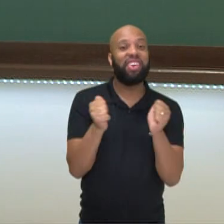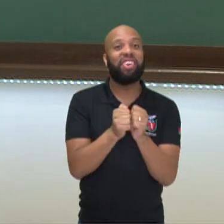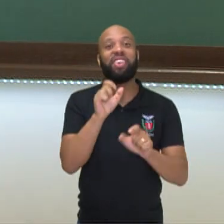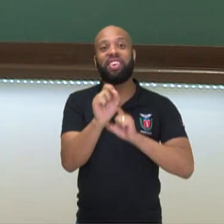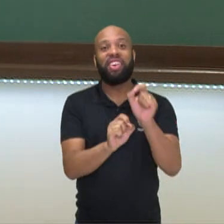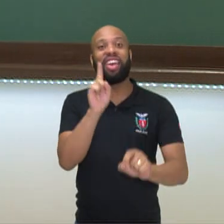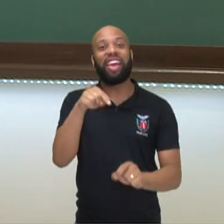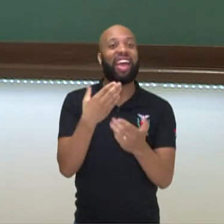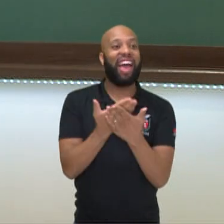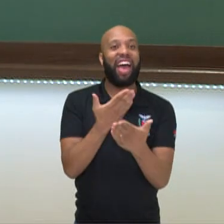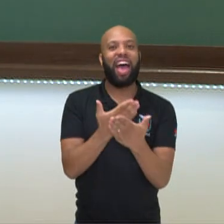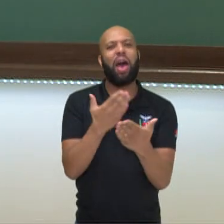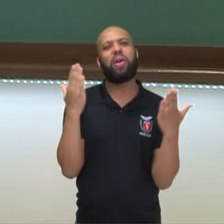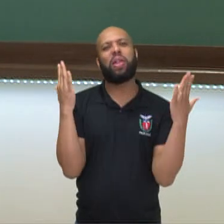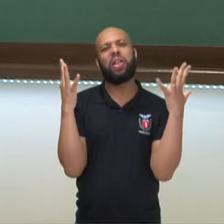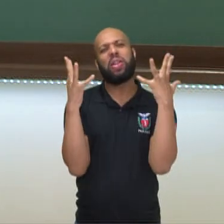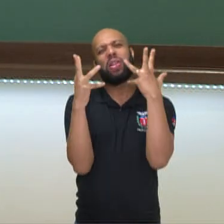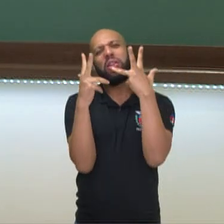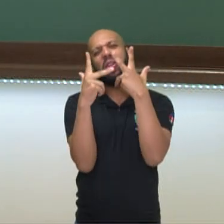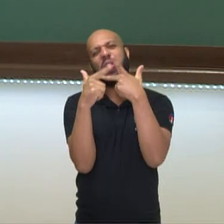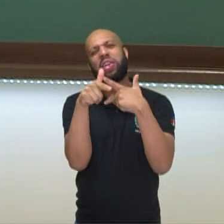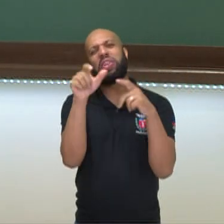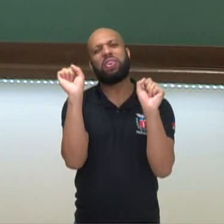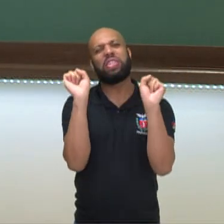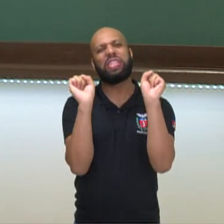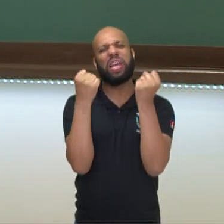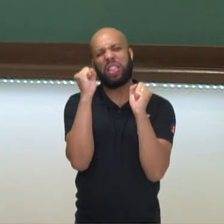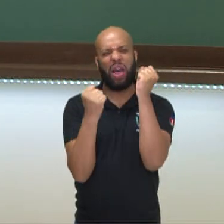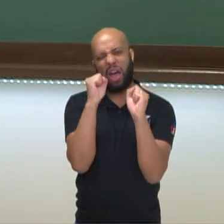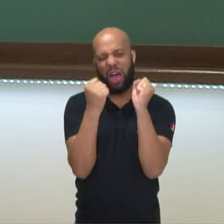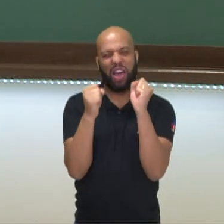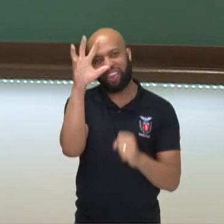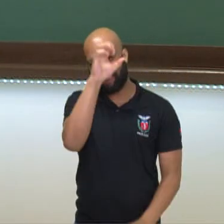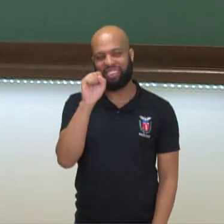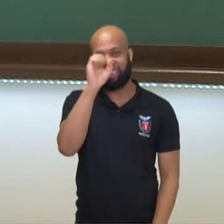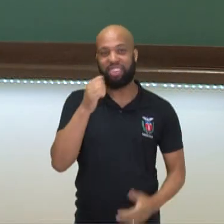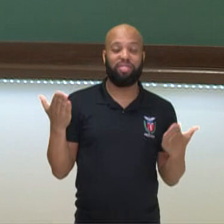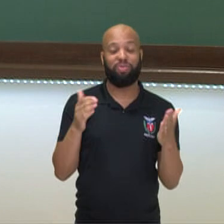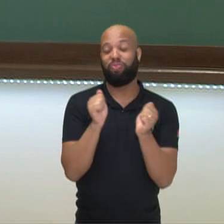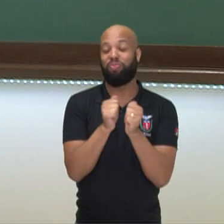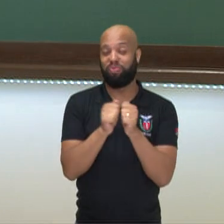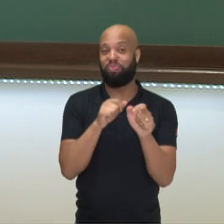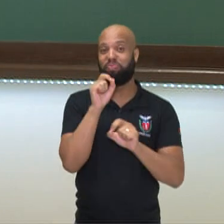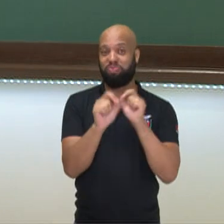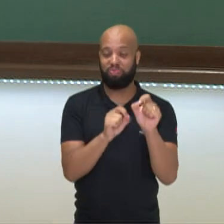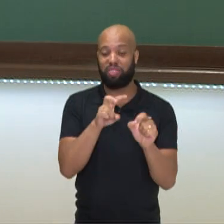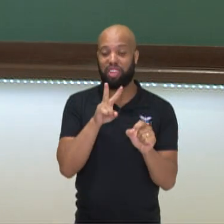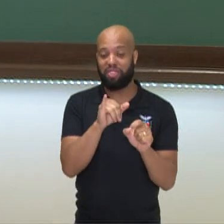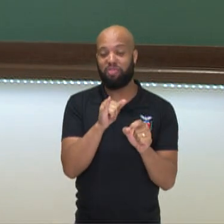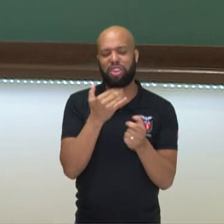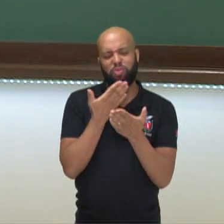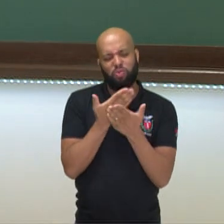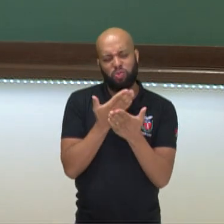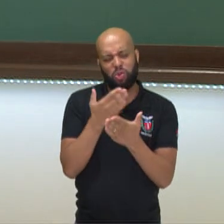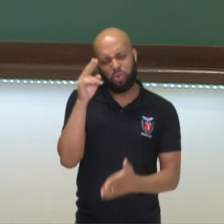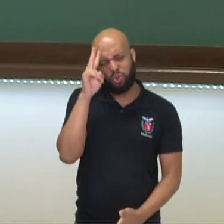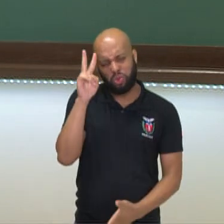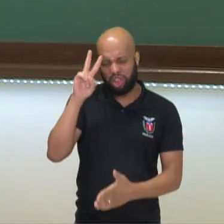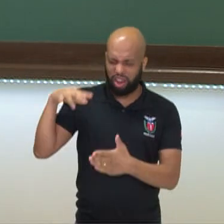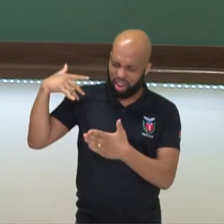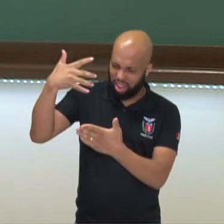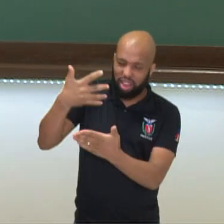pra nossa aula linda e que você adora aprender. Vamos juntos caminhar pela história do